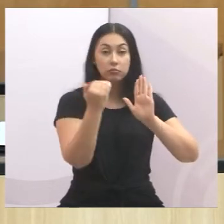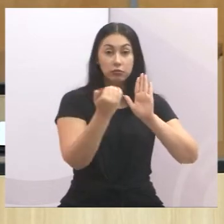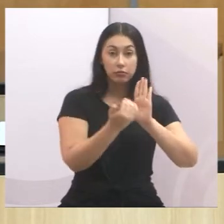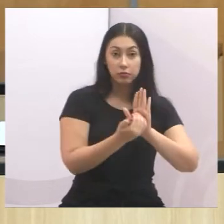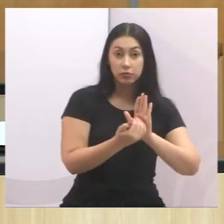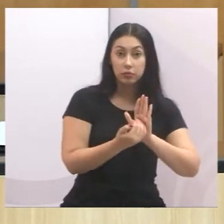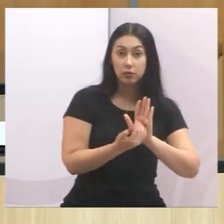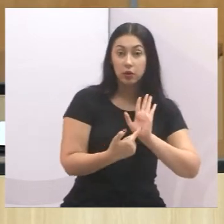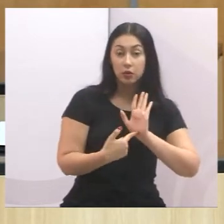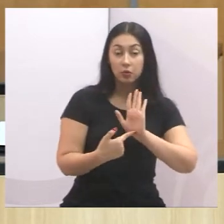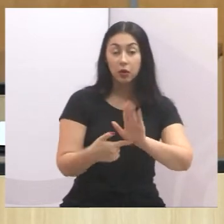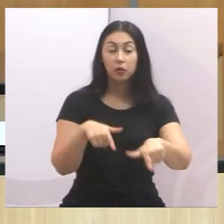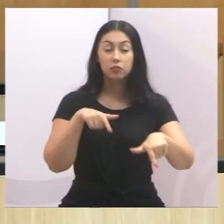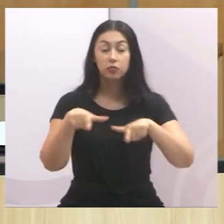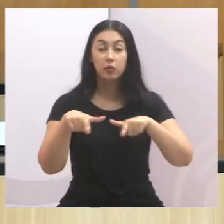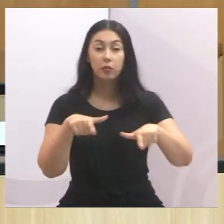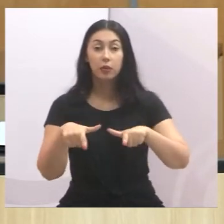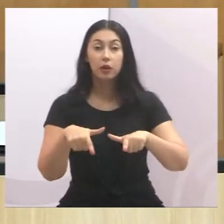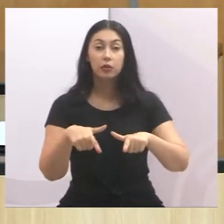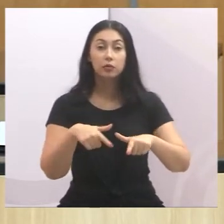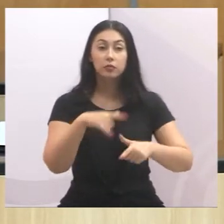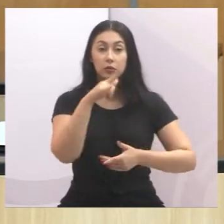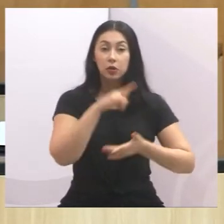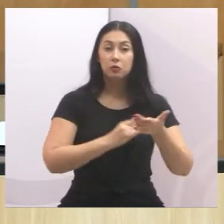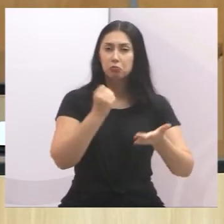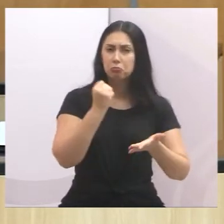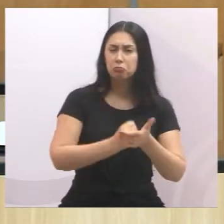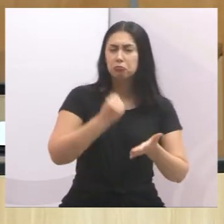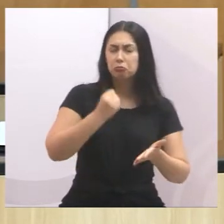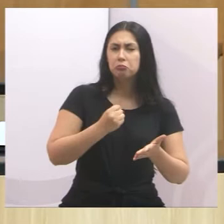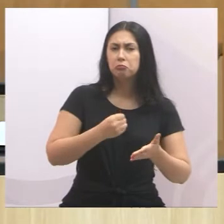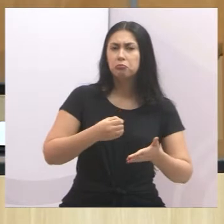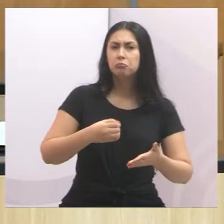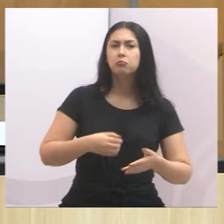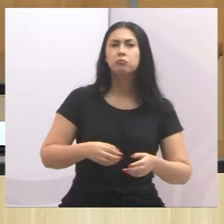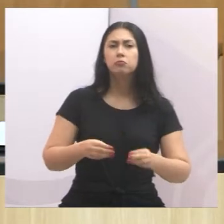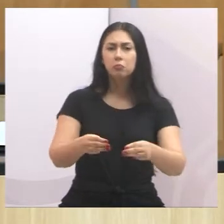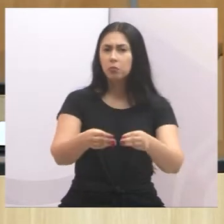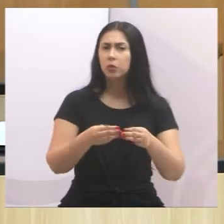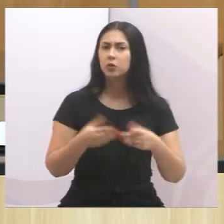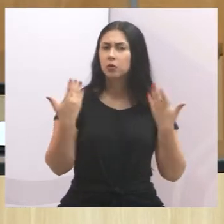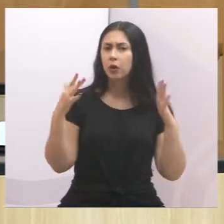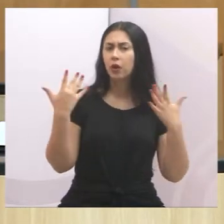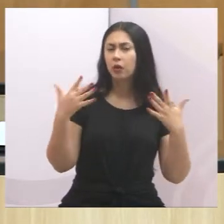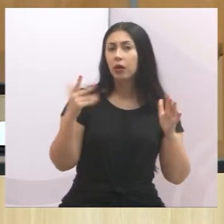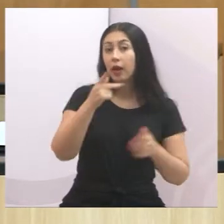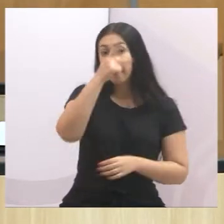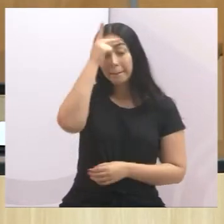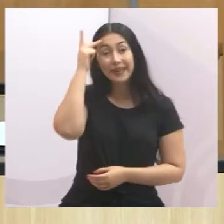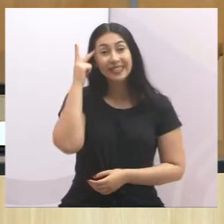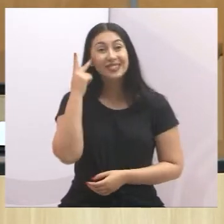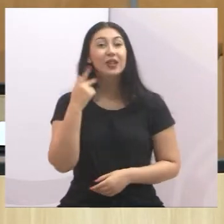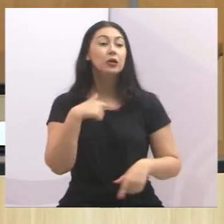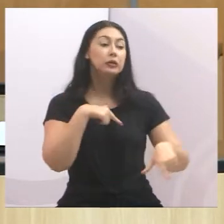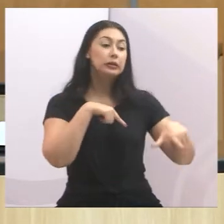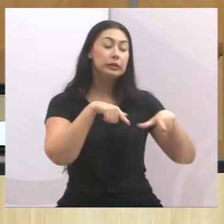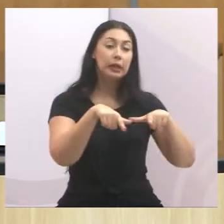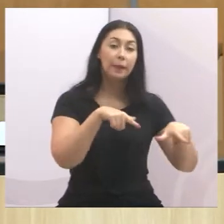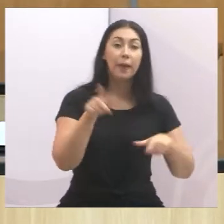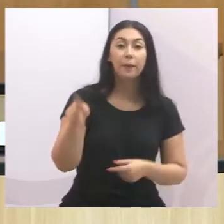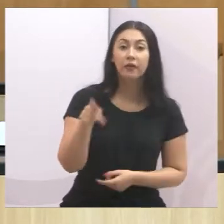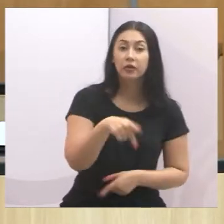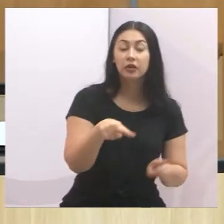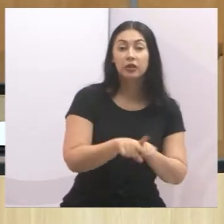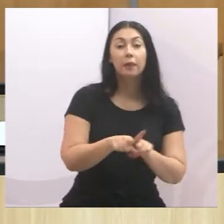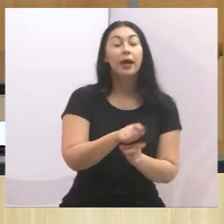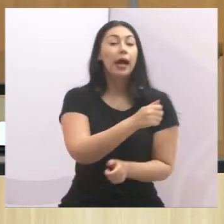dos trabalhos dessa sessão o registro de moção congratulatória aos professores e alunos do 6º ao 8º ano da Escola Estadual